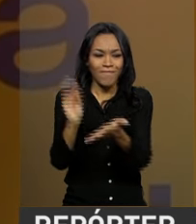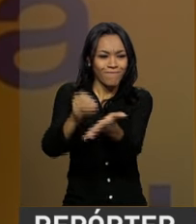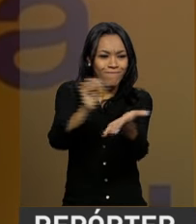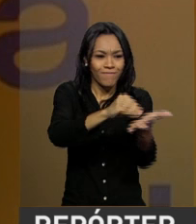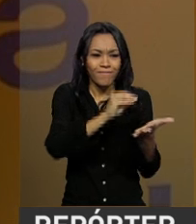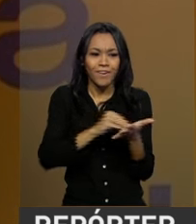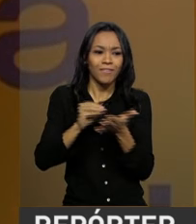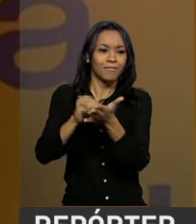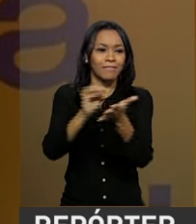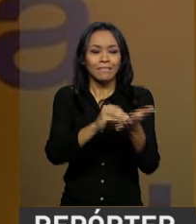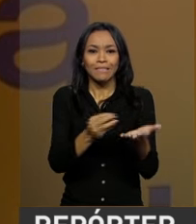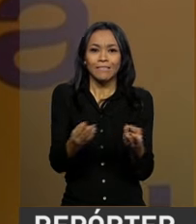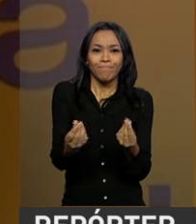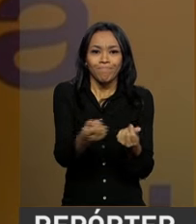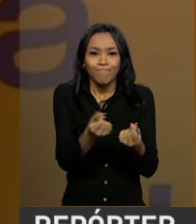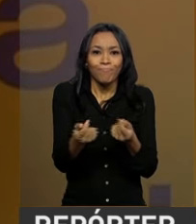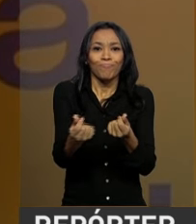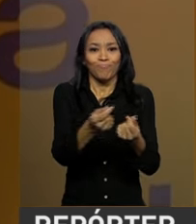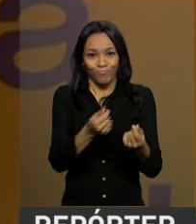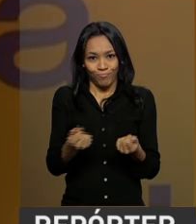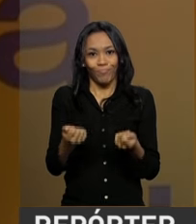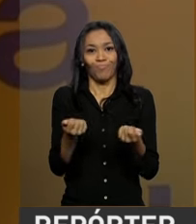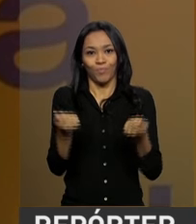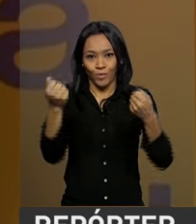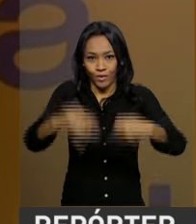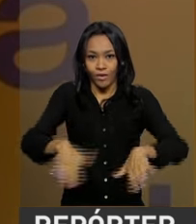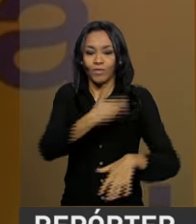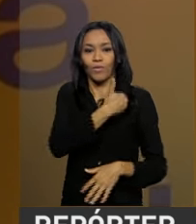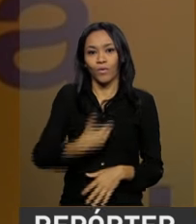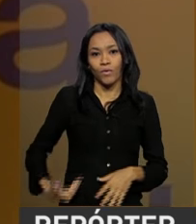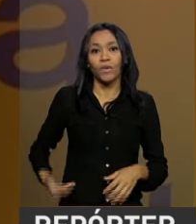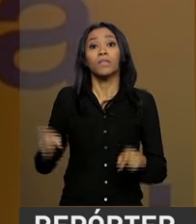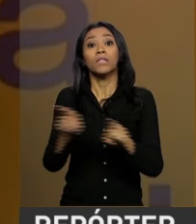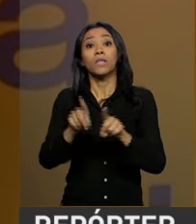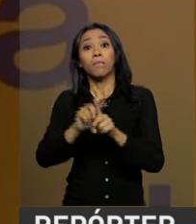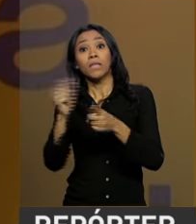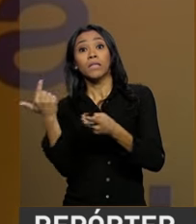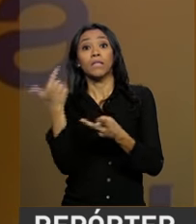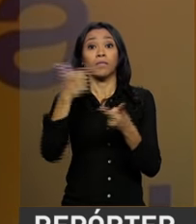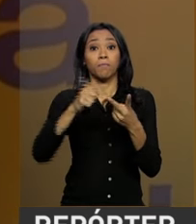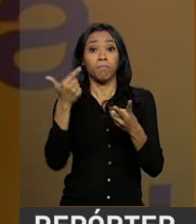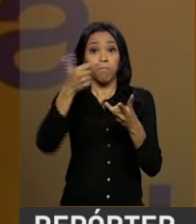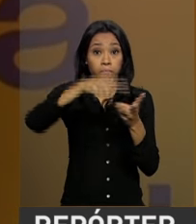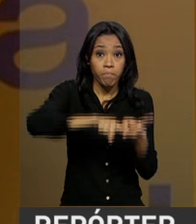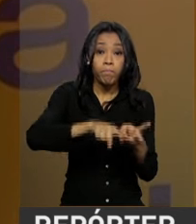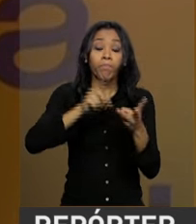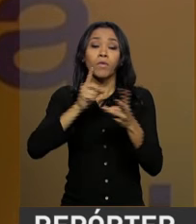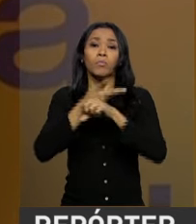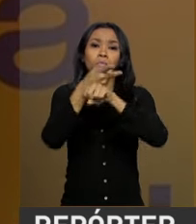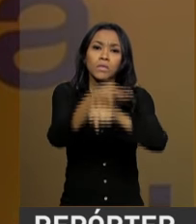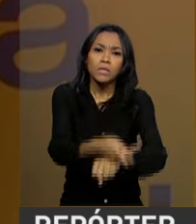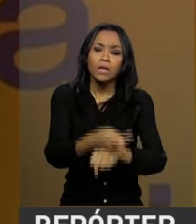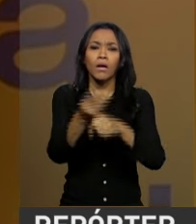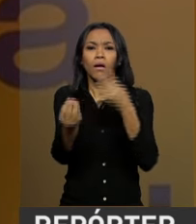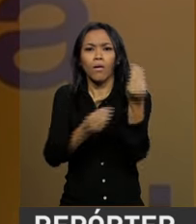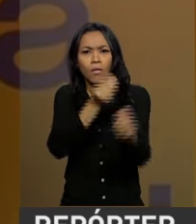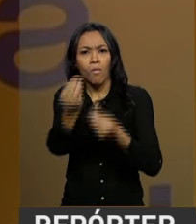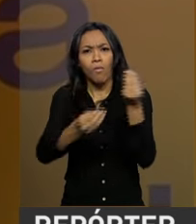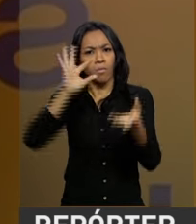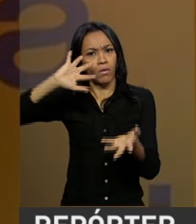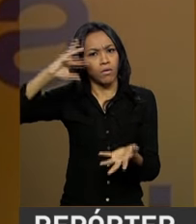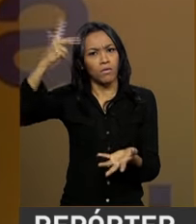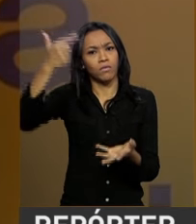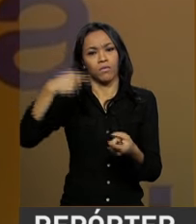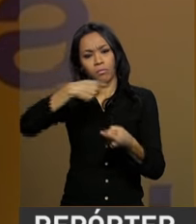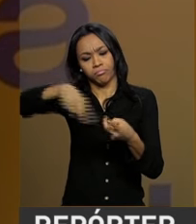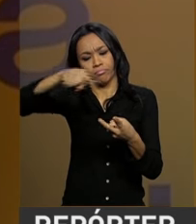do gasto público, de outro, uma busca na ênfase no desempenho, na prestação de serviços públicos,